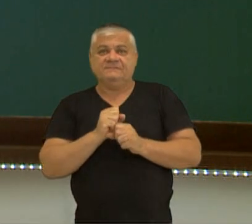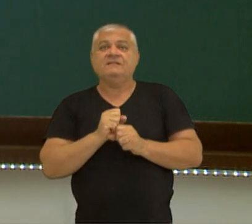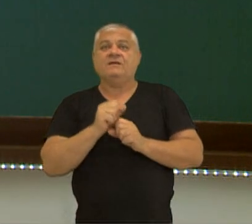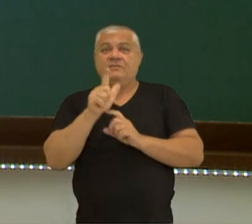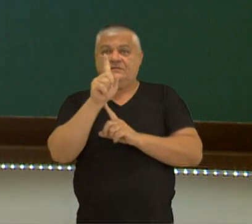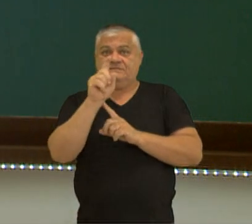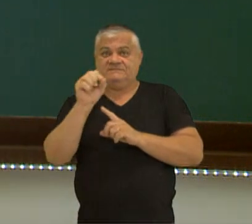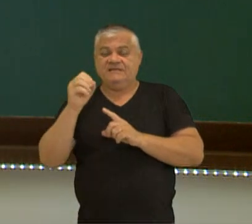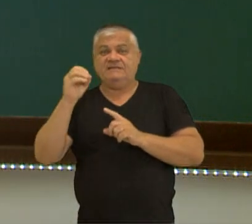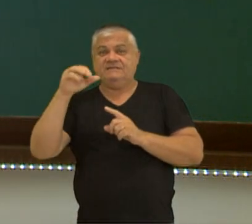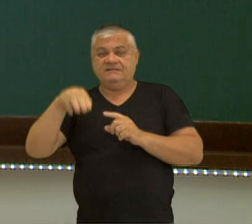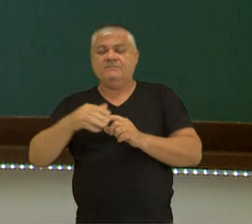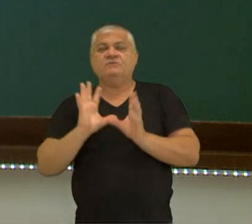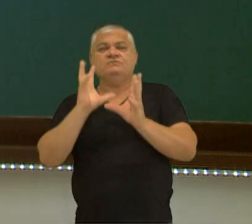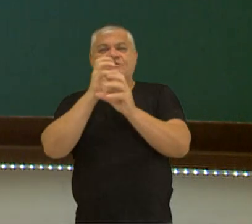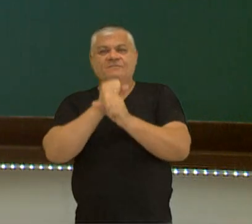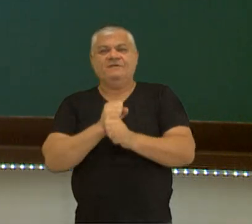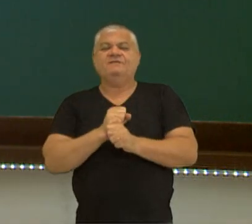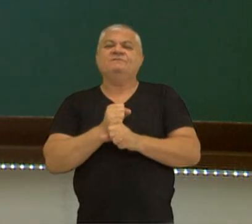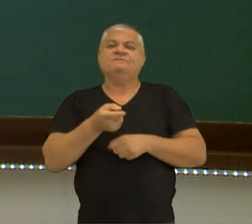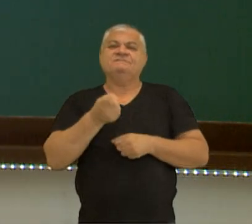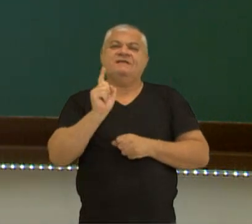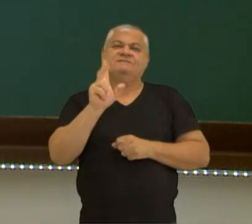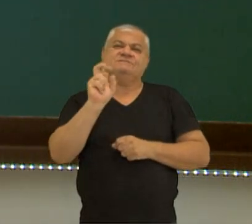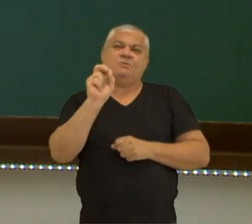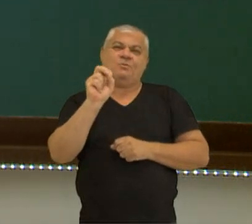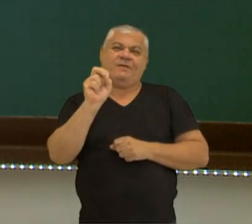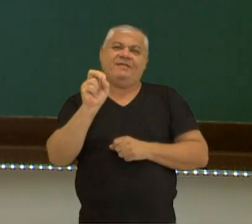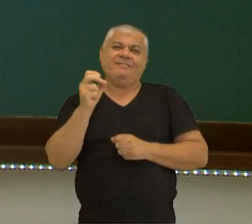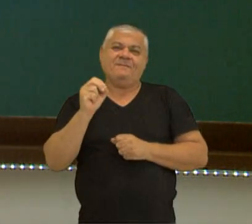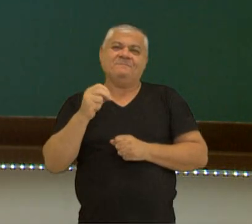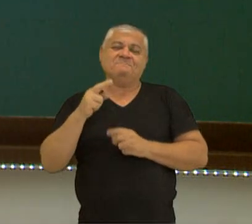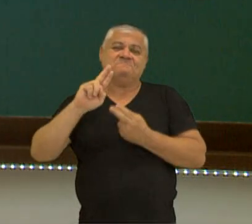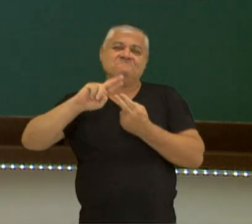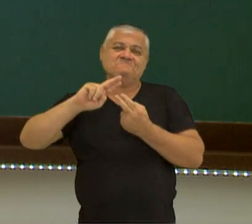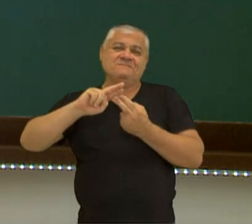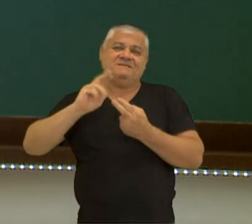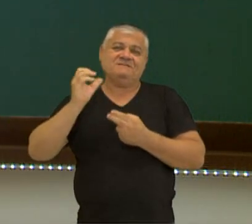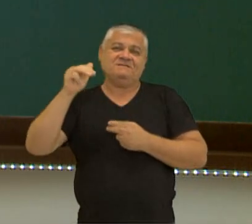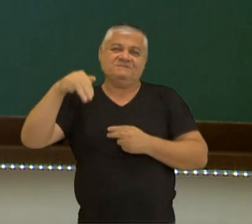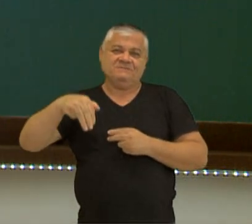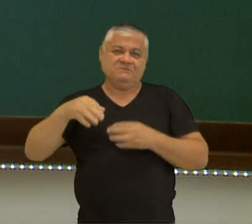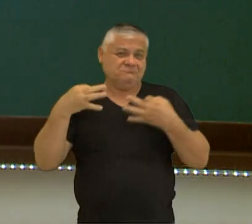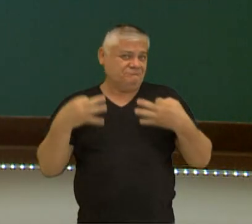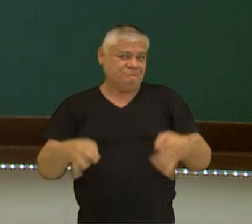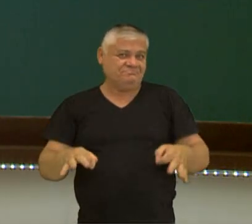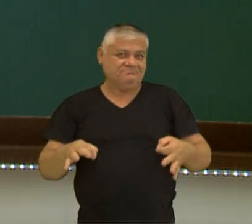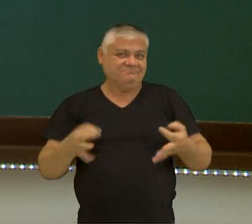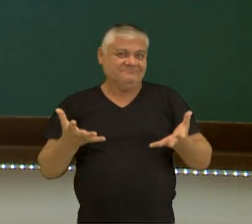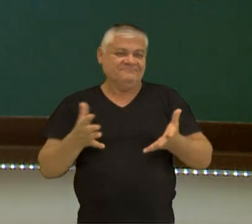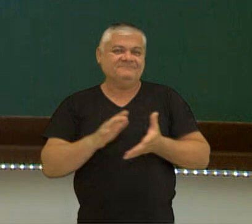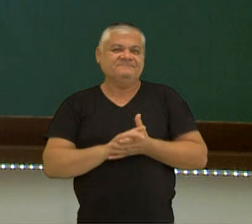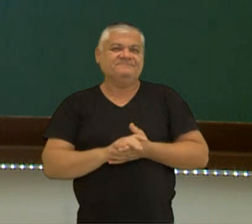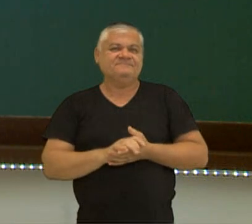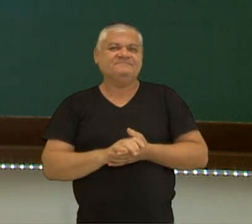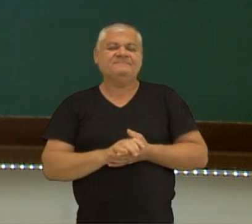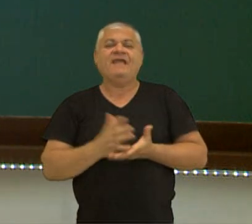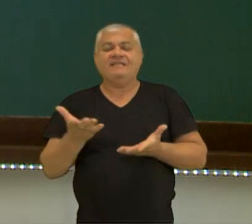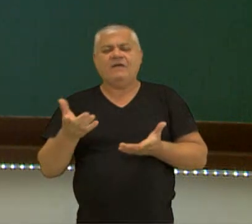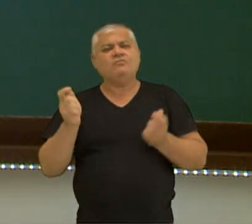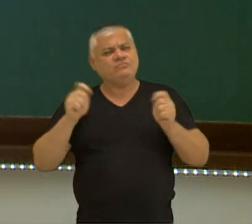era 100, somando, vai dar 150 pi centímetros quadrados. Tranquilo, gente. Ah,